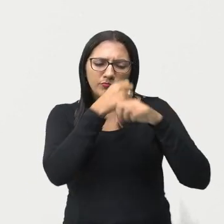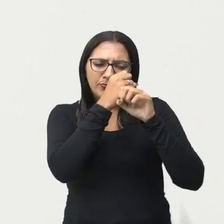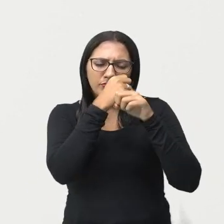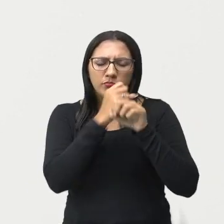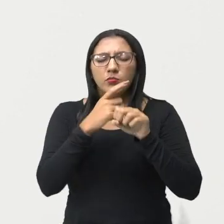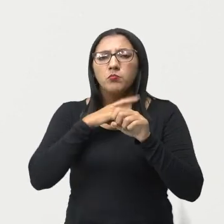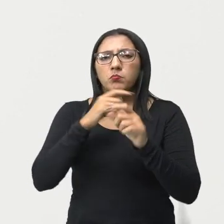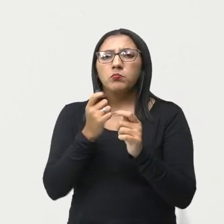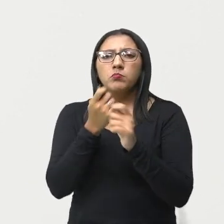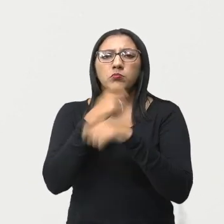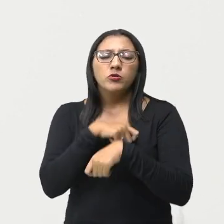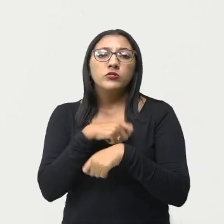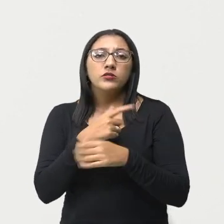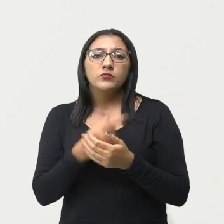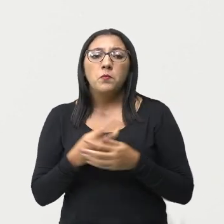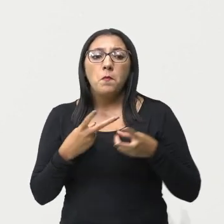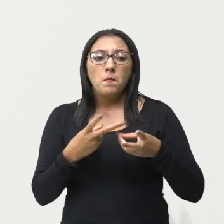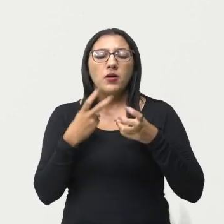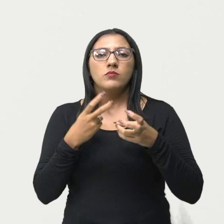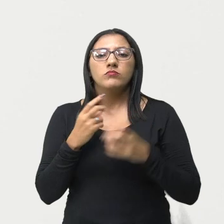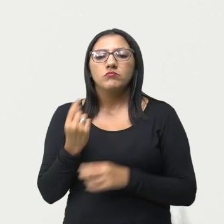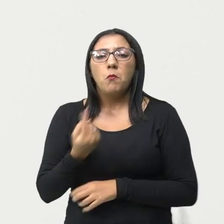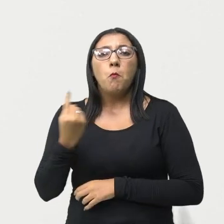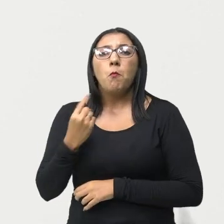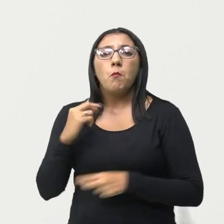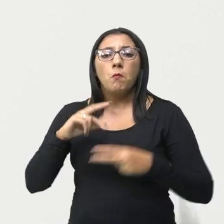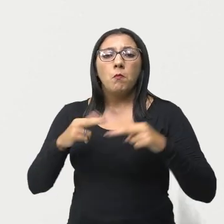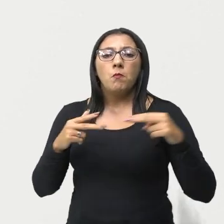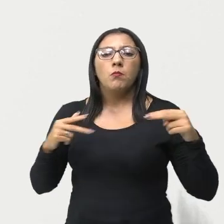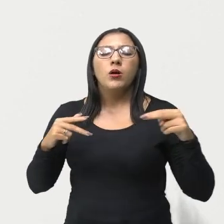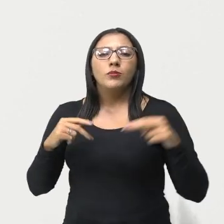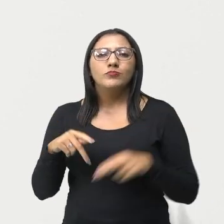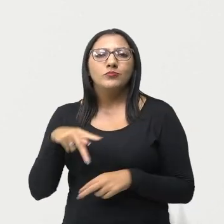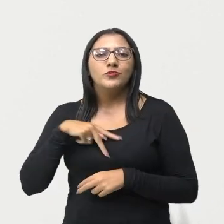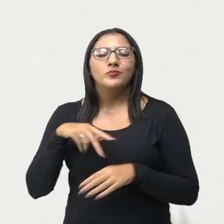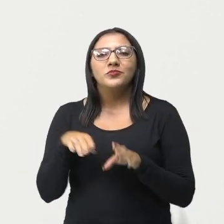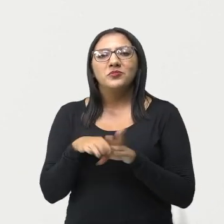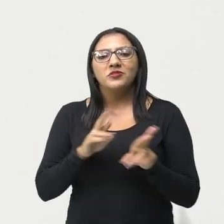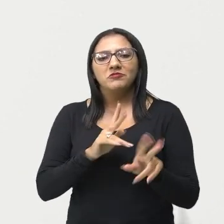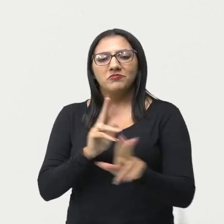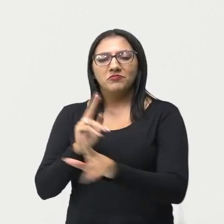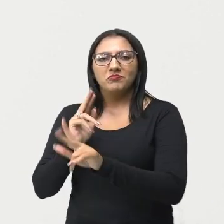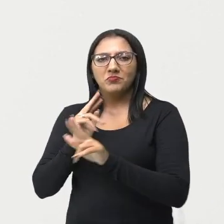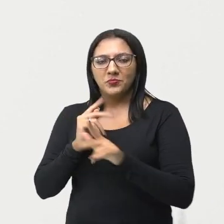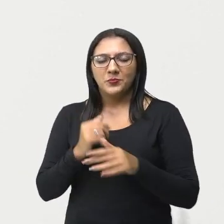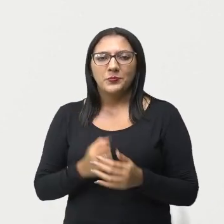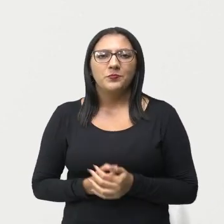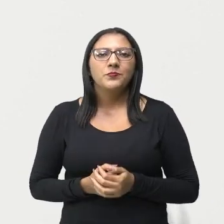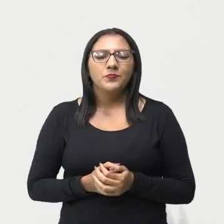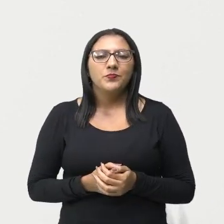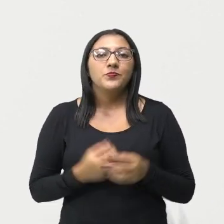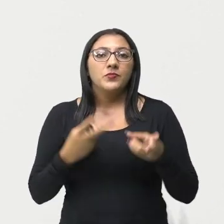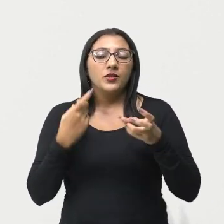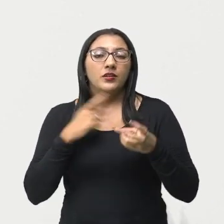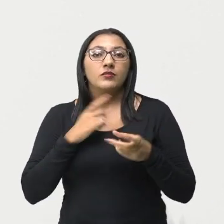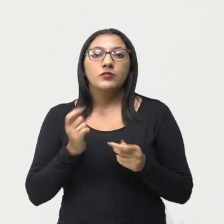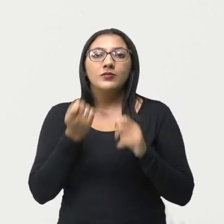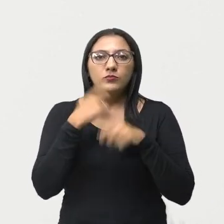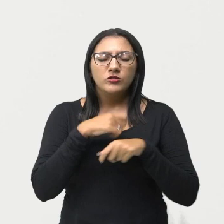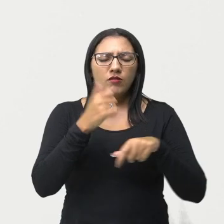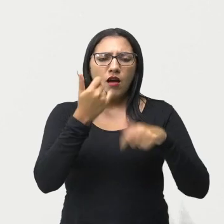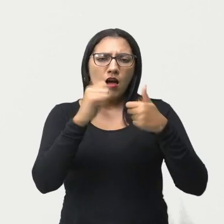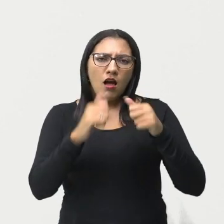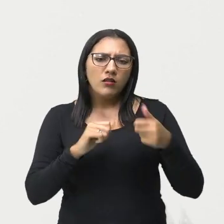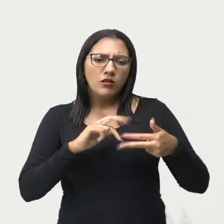que ajuda, que nos torna únicos e também diferentes, certo? Então percebe que por meio da análise